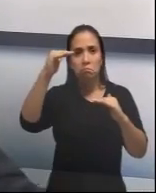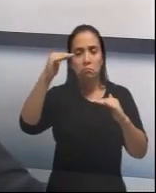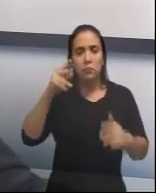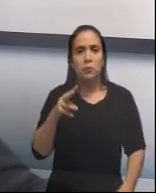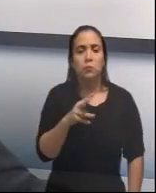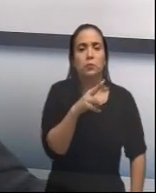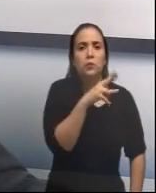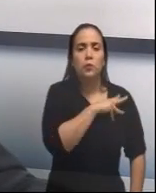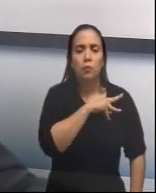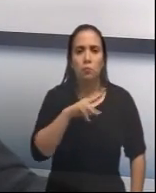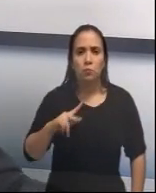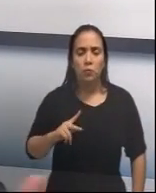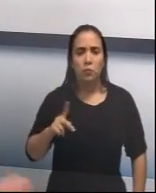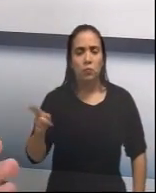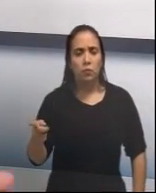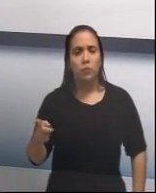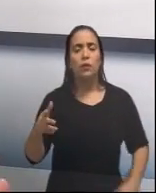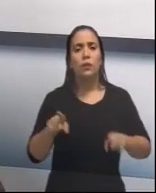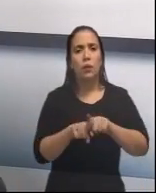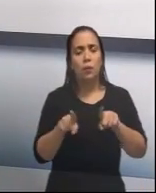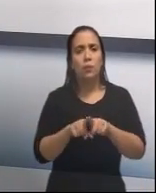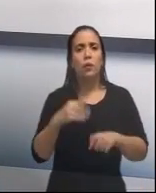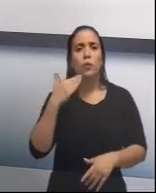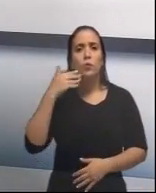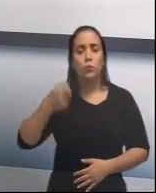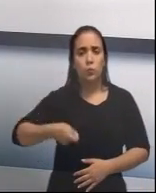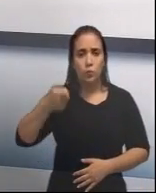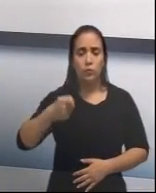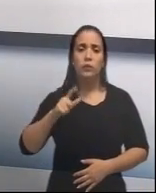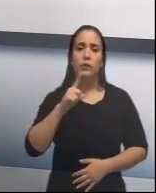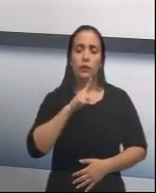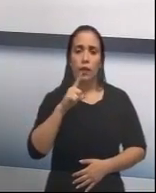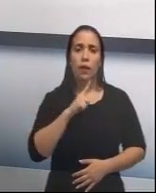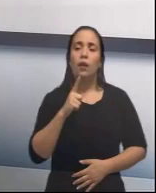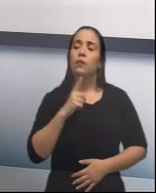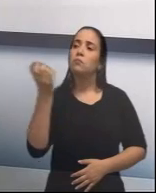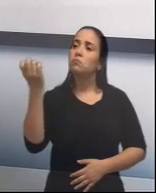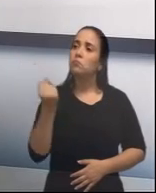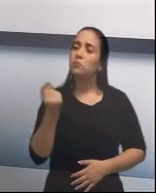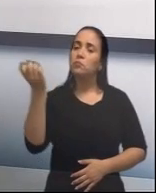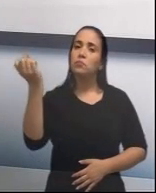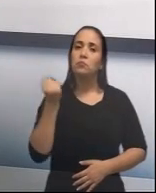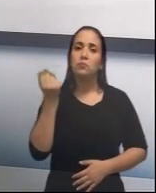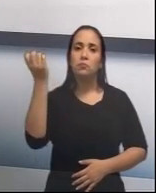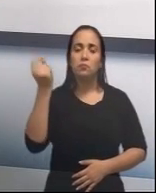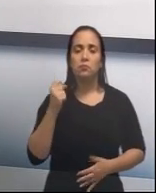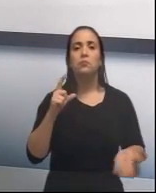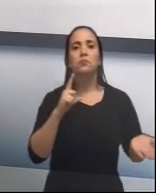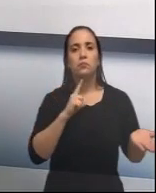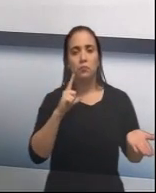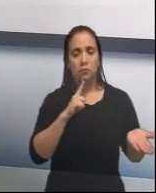Ministério Público, né? E dos juízes que recebem uma pensão